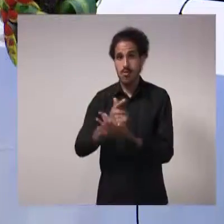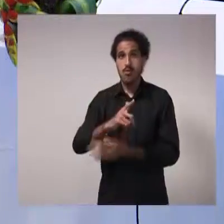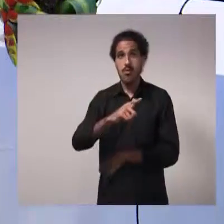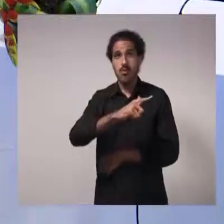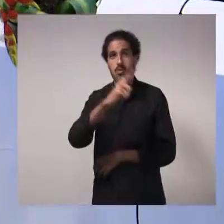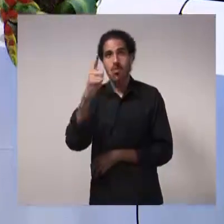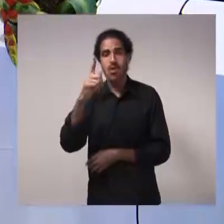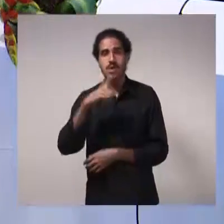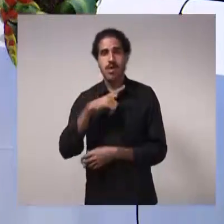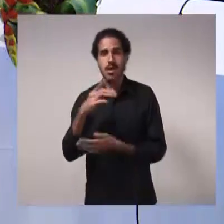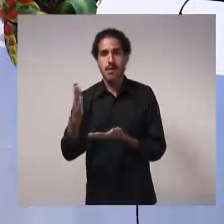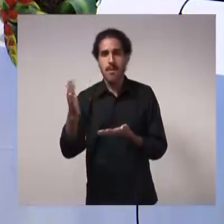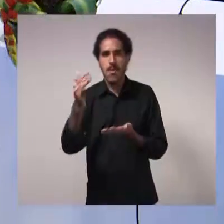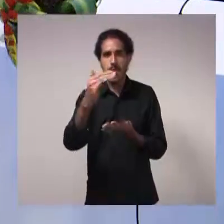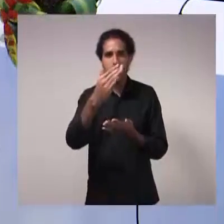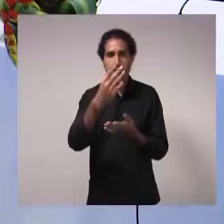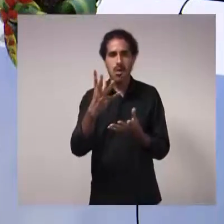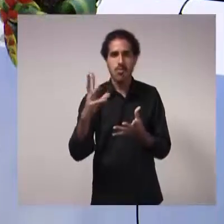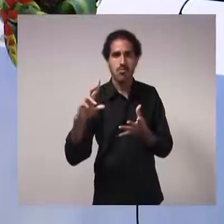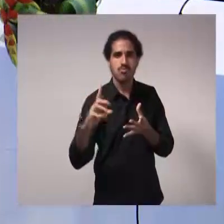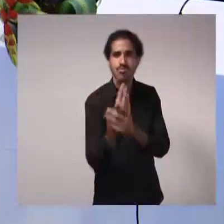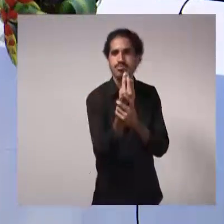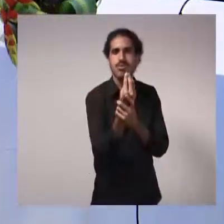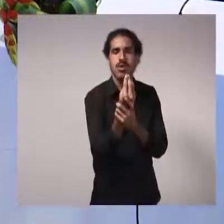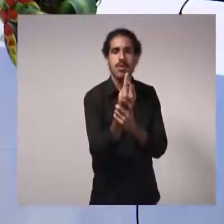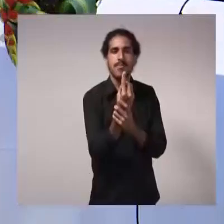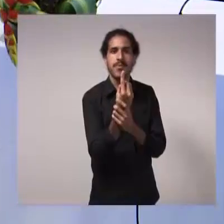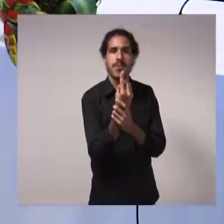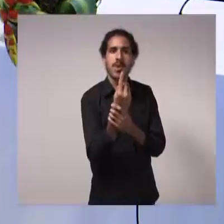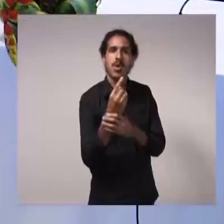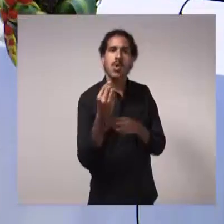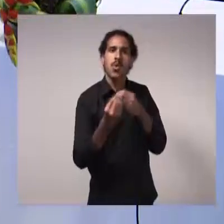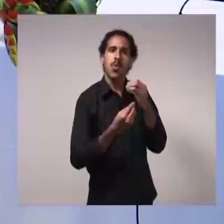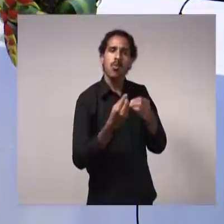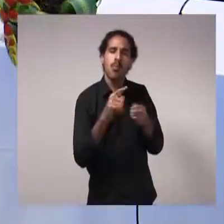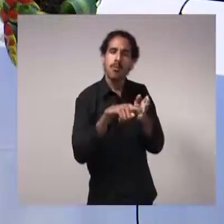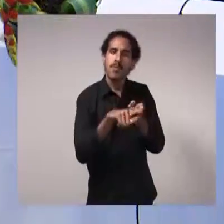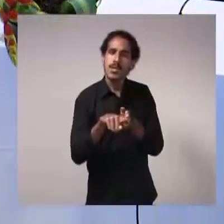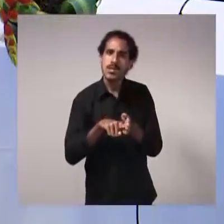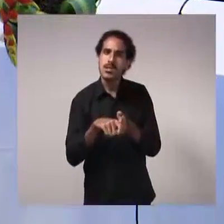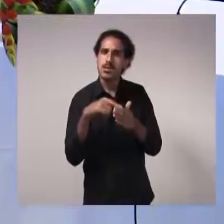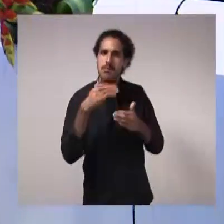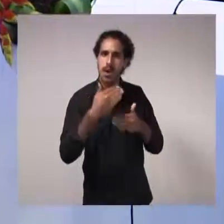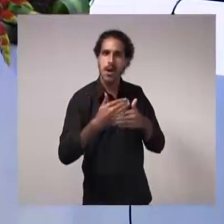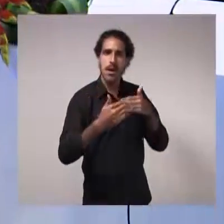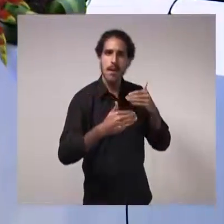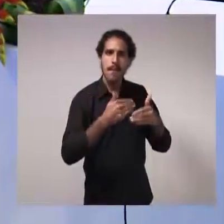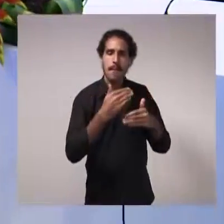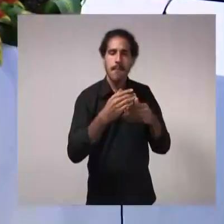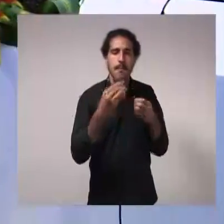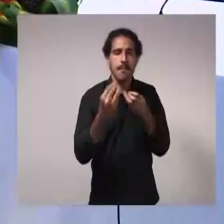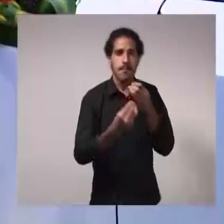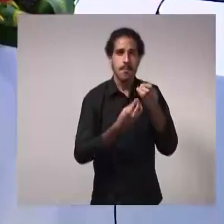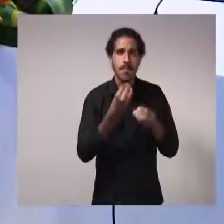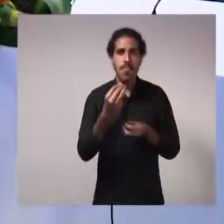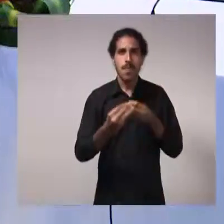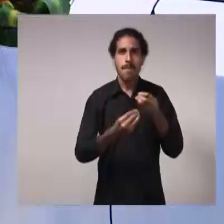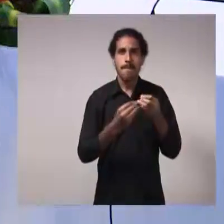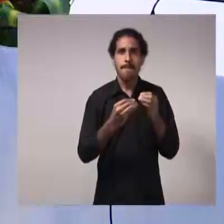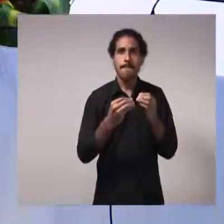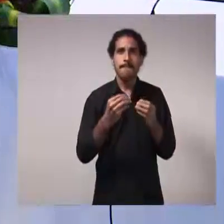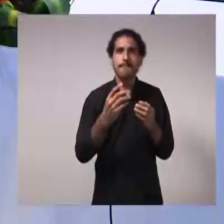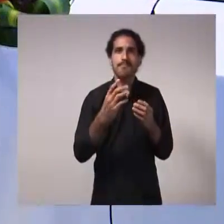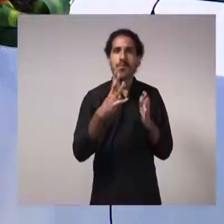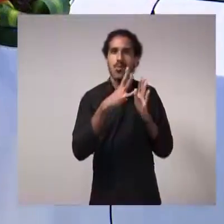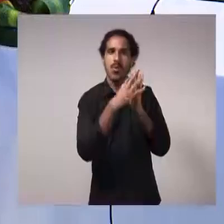ser um compêndio dessa pesquisa, como foi realizada a pesquisa e qual é o mecanismo que vocês podem,